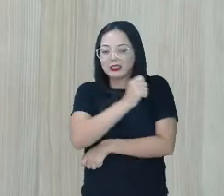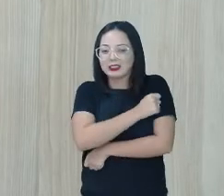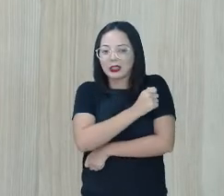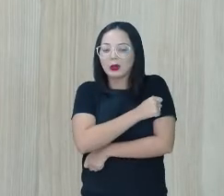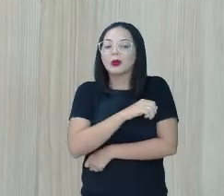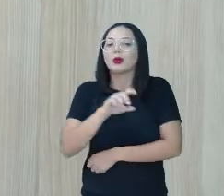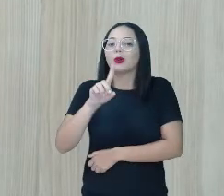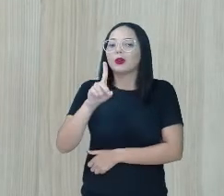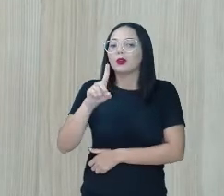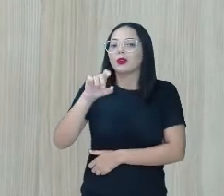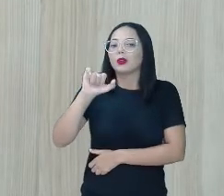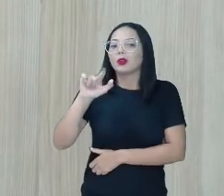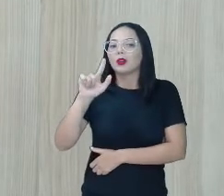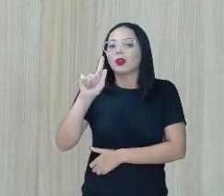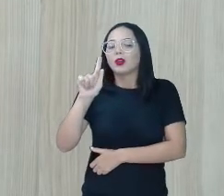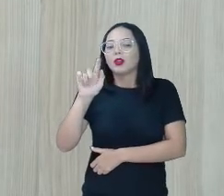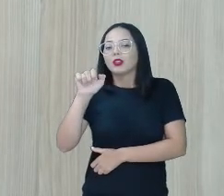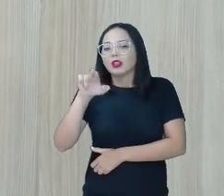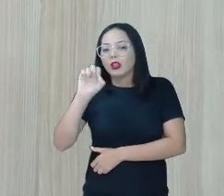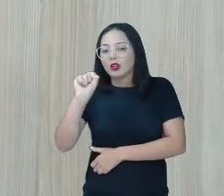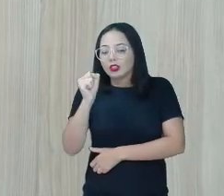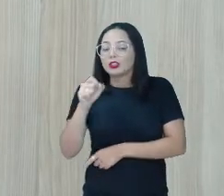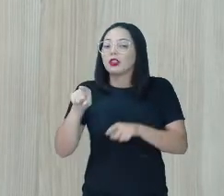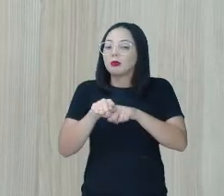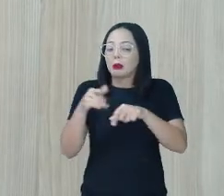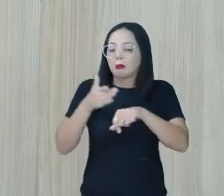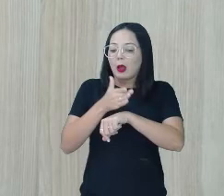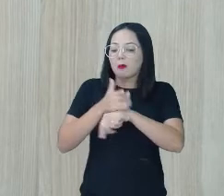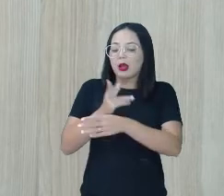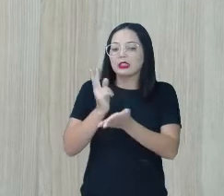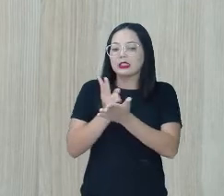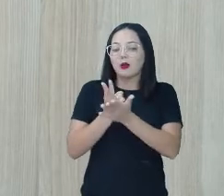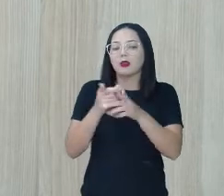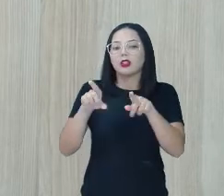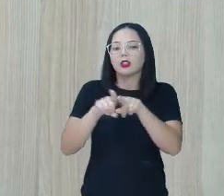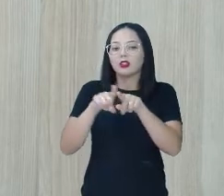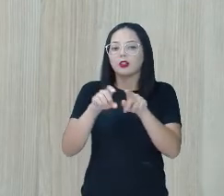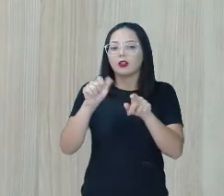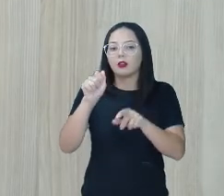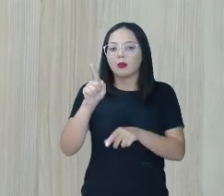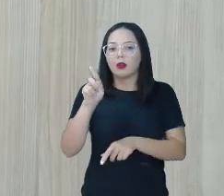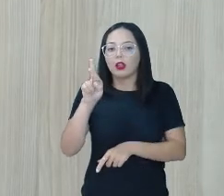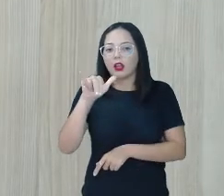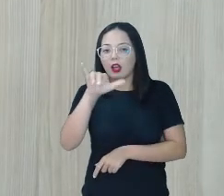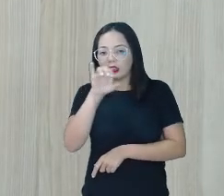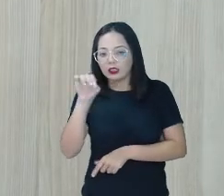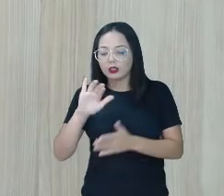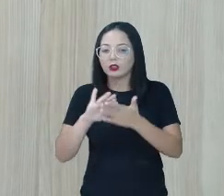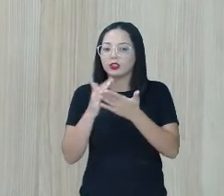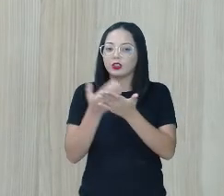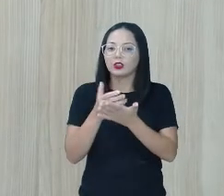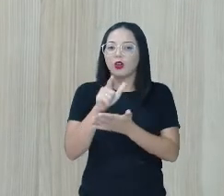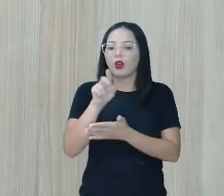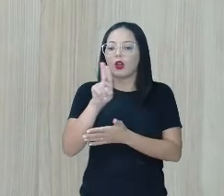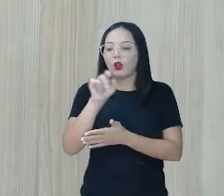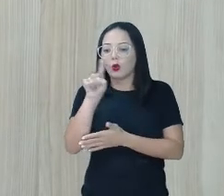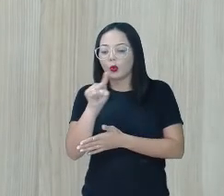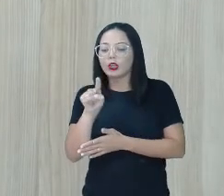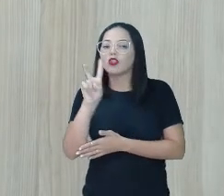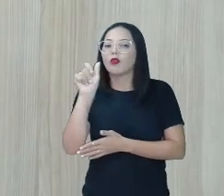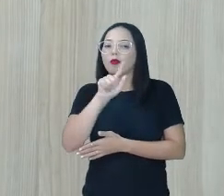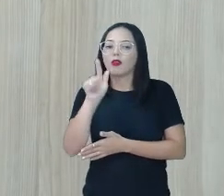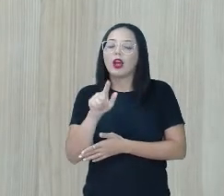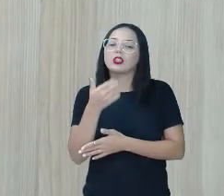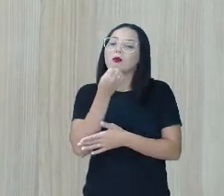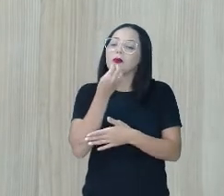Diógenes é um deles que participa bastante. O Adriano Lopes, da Escola Luiz Vaz de Camões, seja